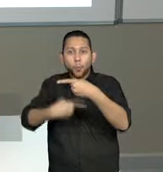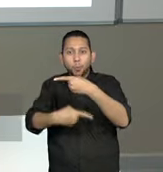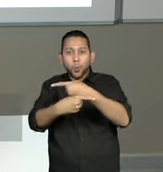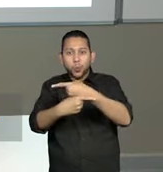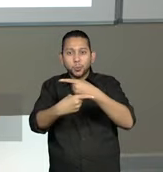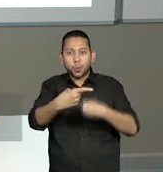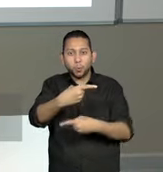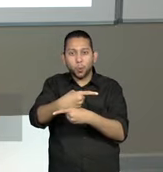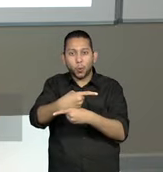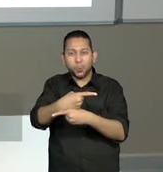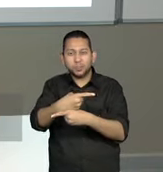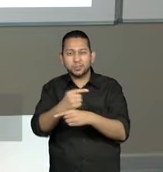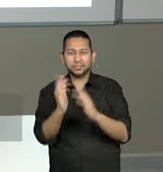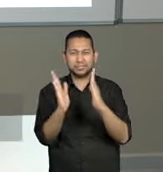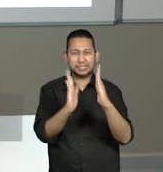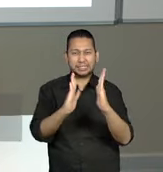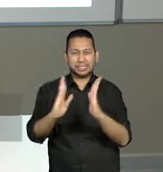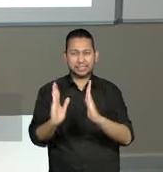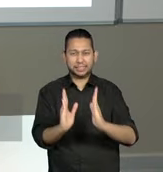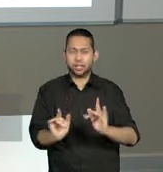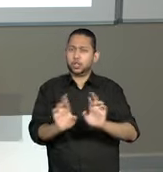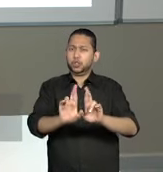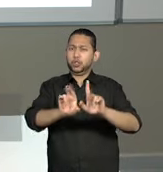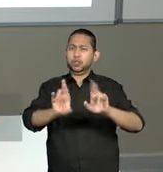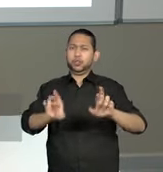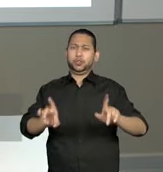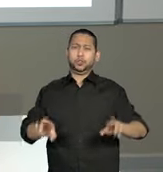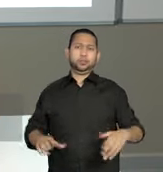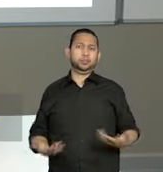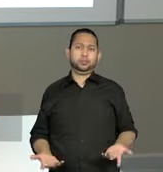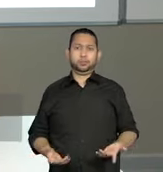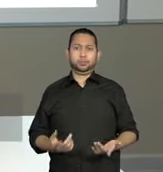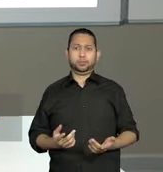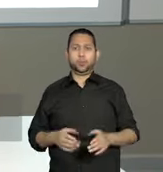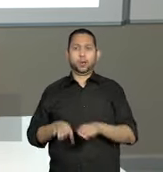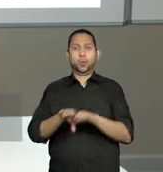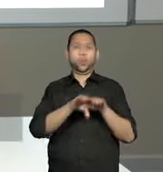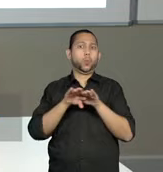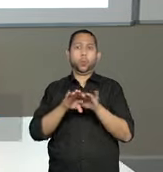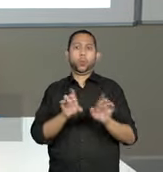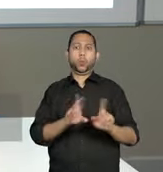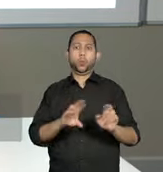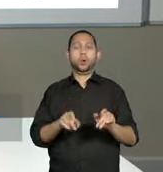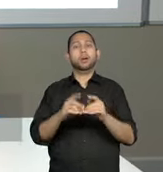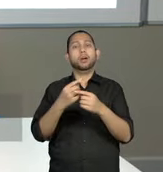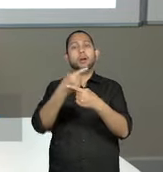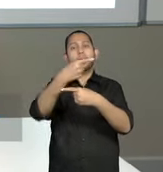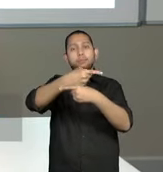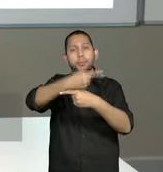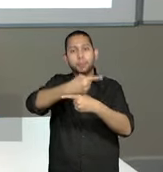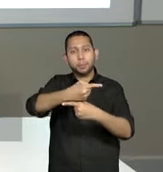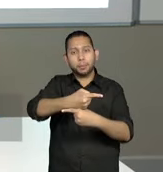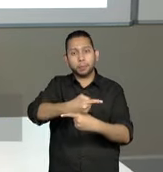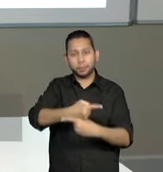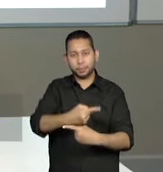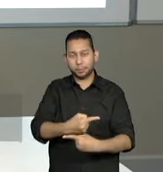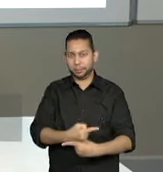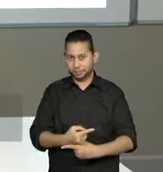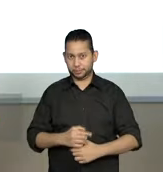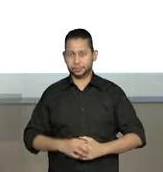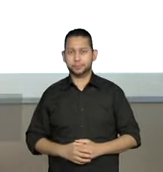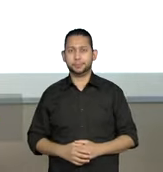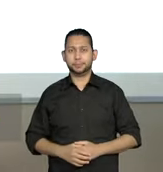retinho, então são diferentes os formatos dela. O formato dela é irregular, não é